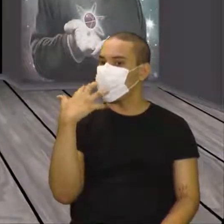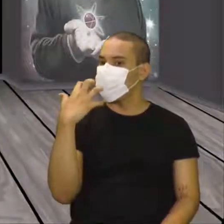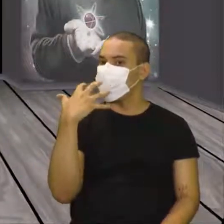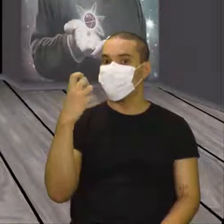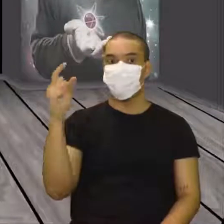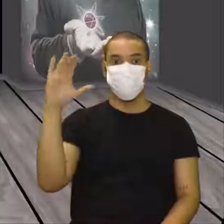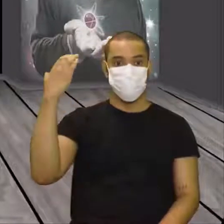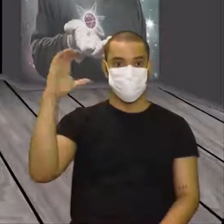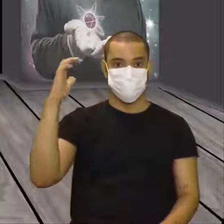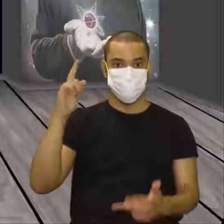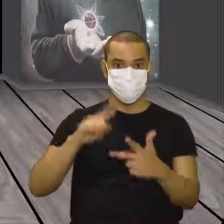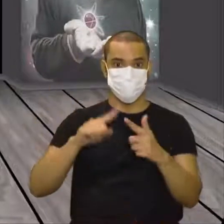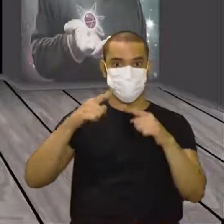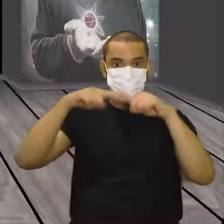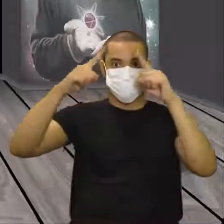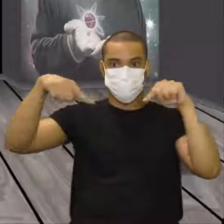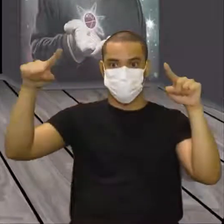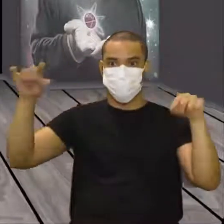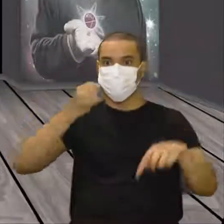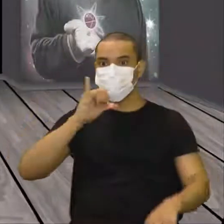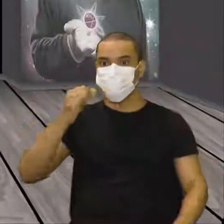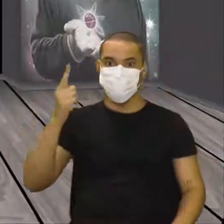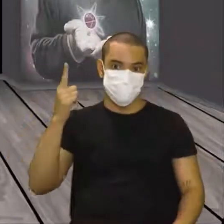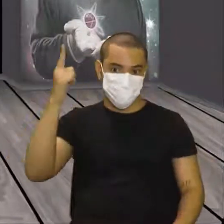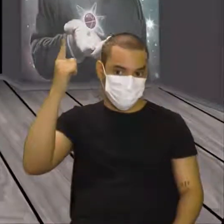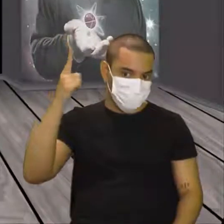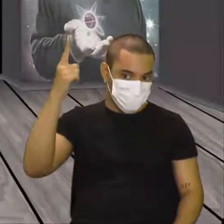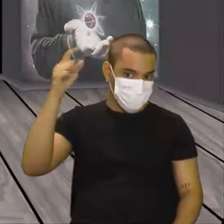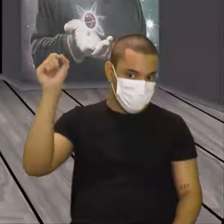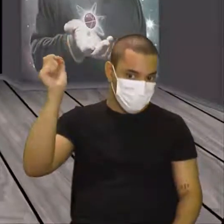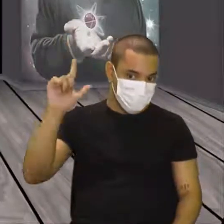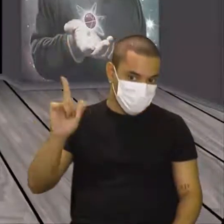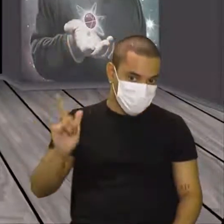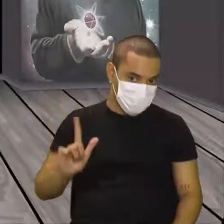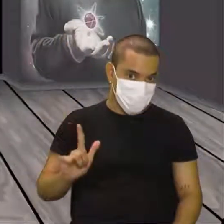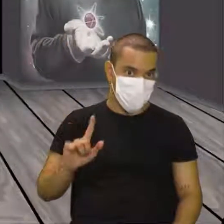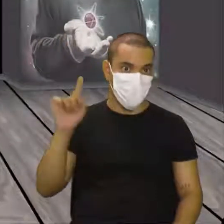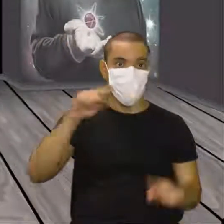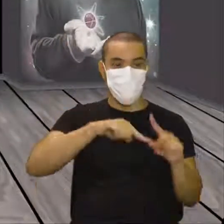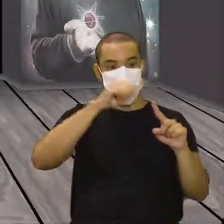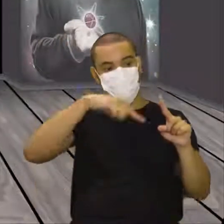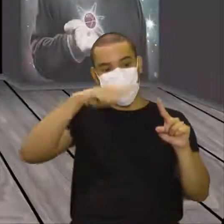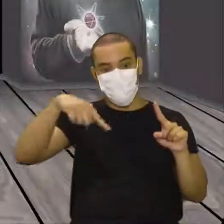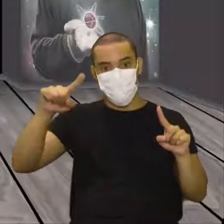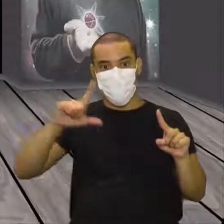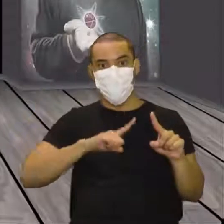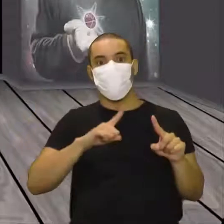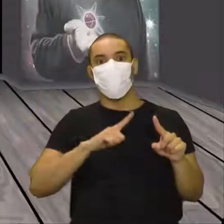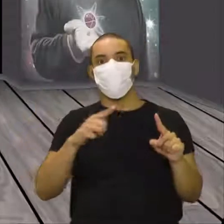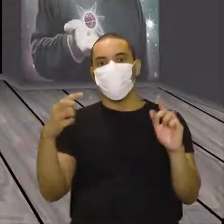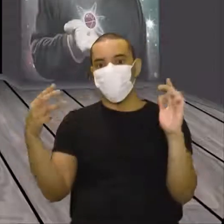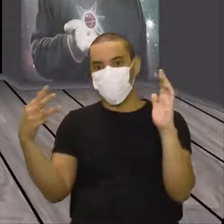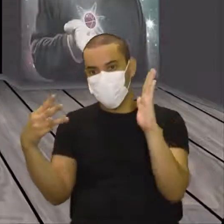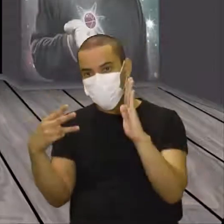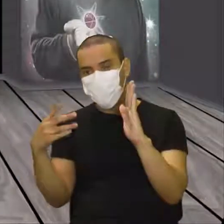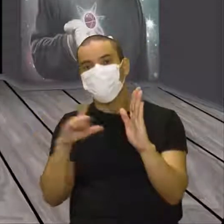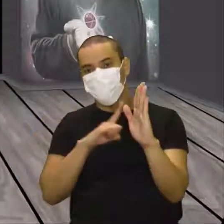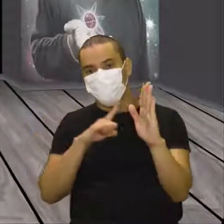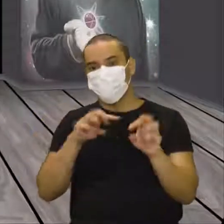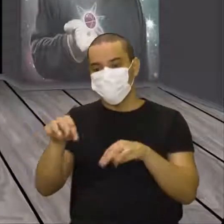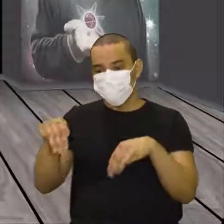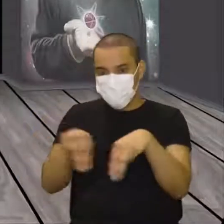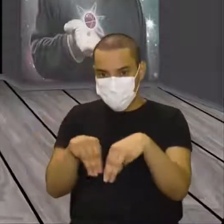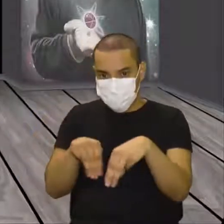cientista, ondas eletromagnéticas aqui em cima, ó, essas ondas, elas são, tem tanto campo elétrico quanto magnético.